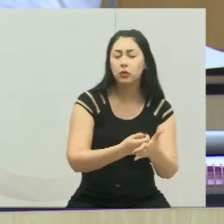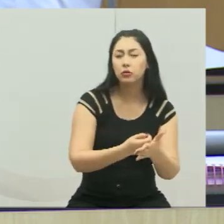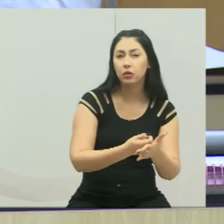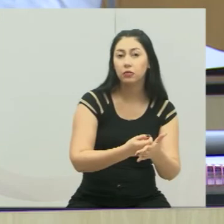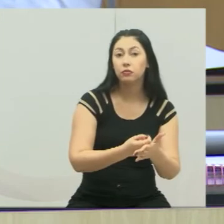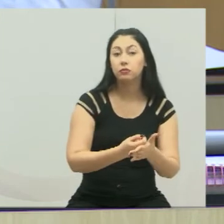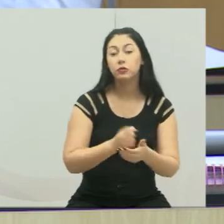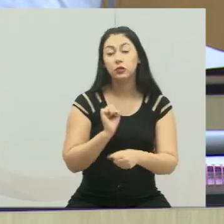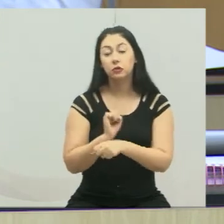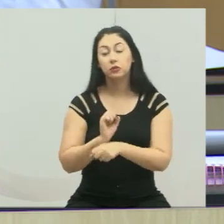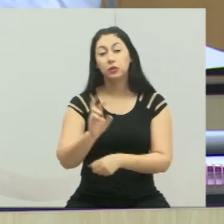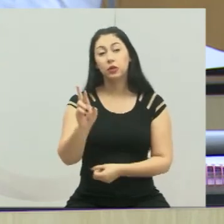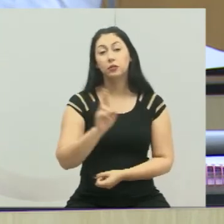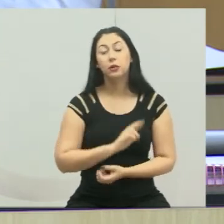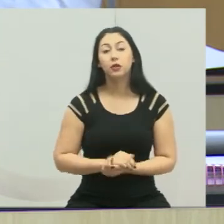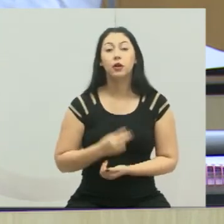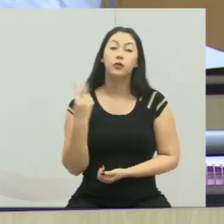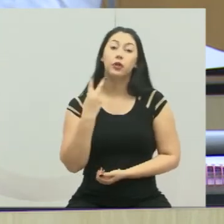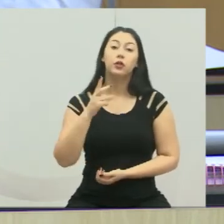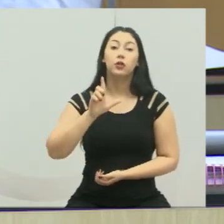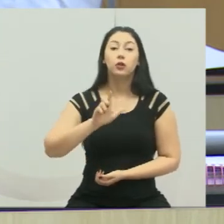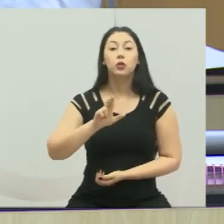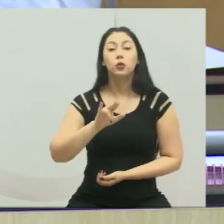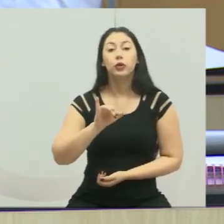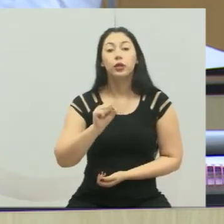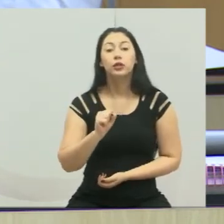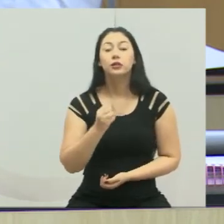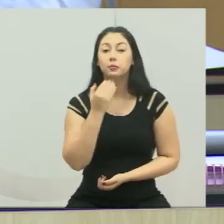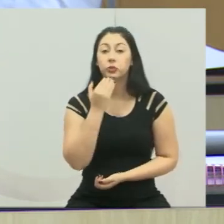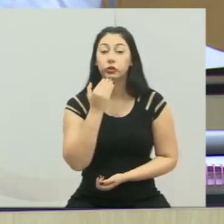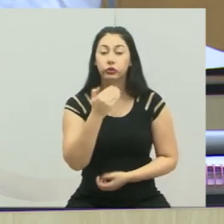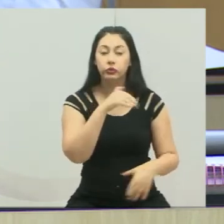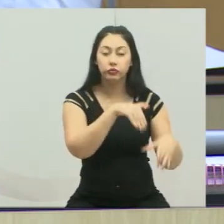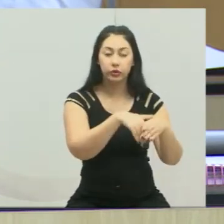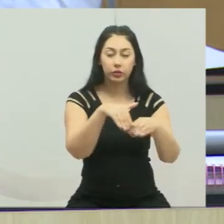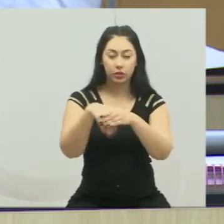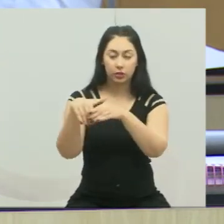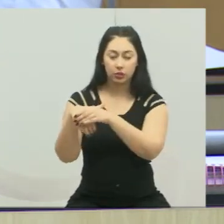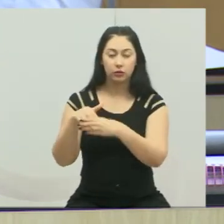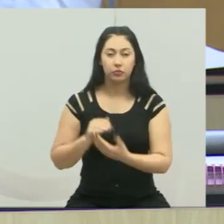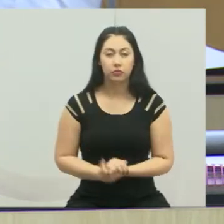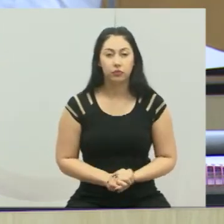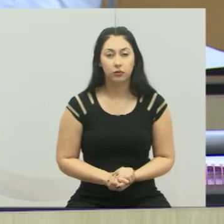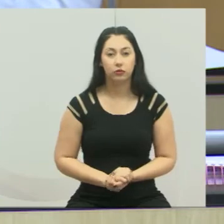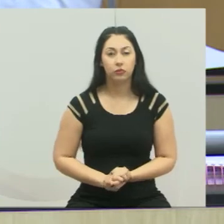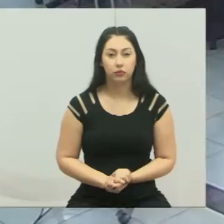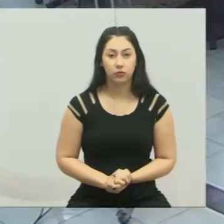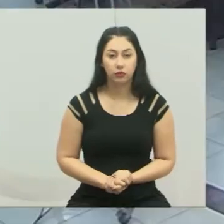manifestação, subscrevemos. Vereador Luiz Flávio, senhor presidente, foi solicitado votação.